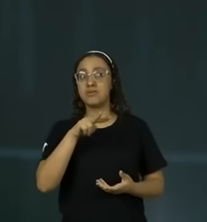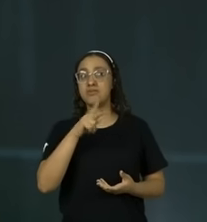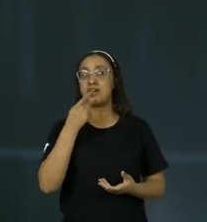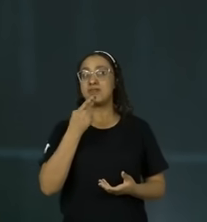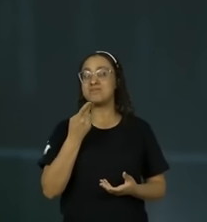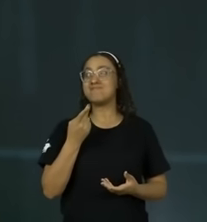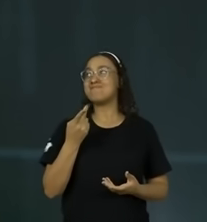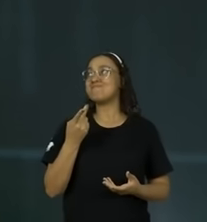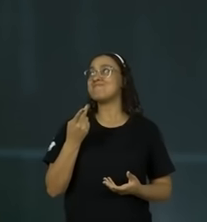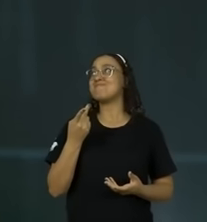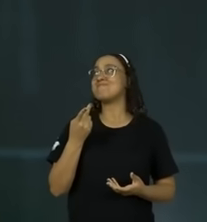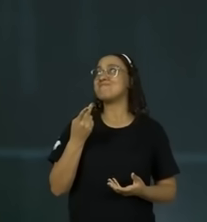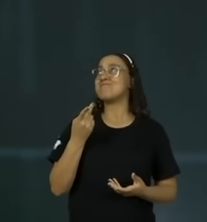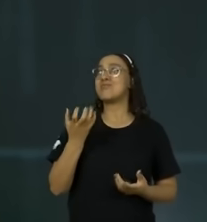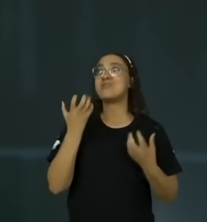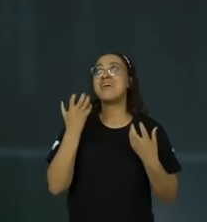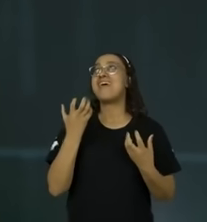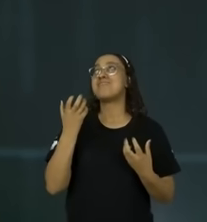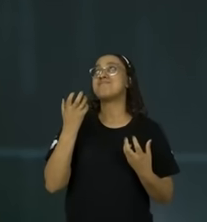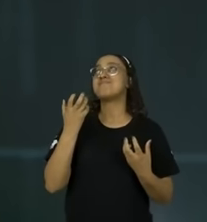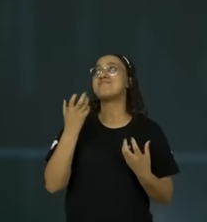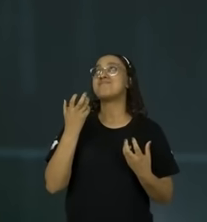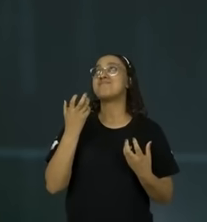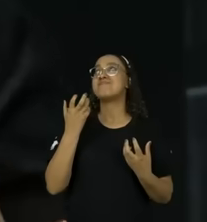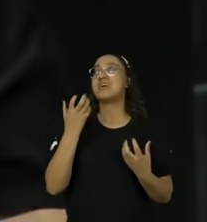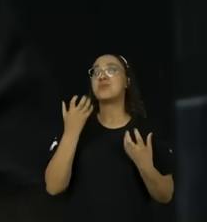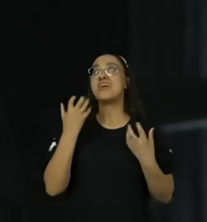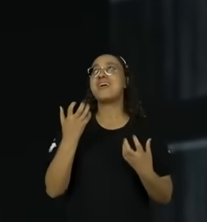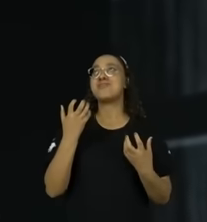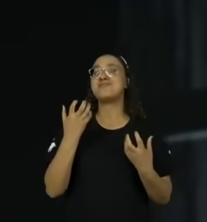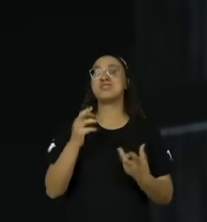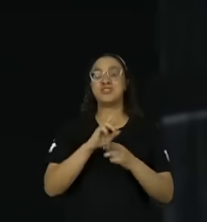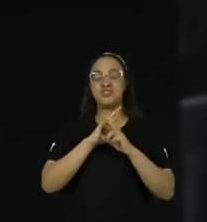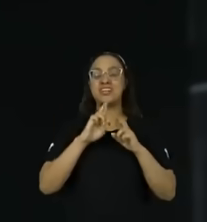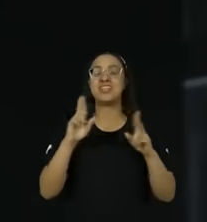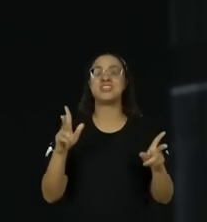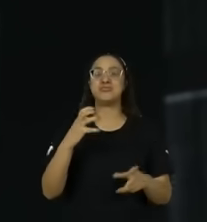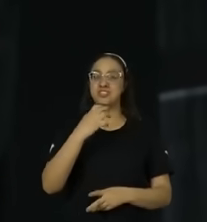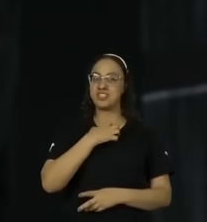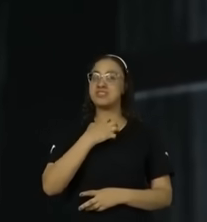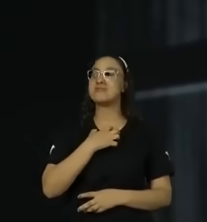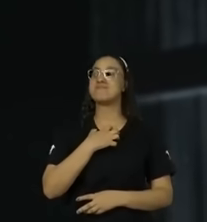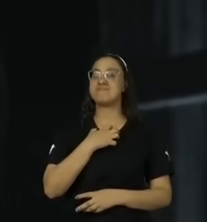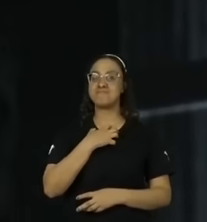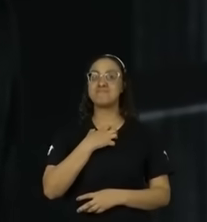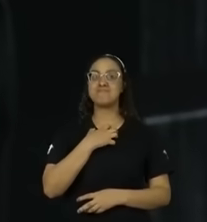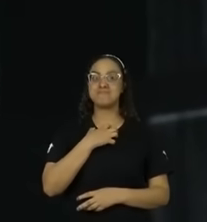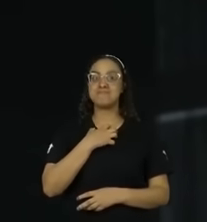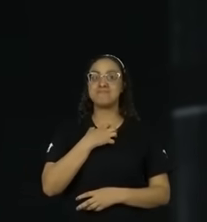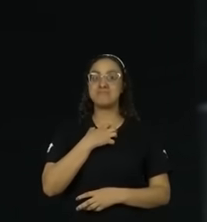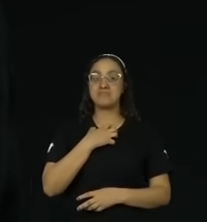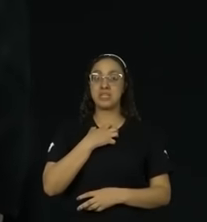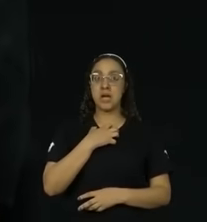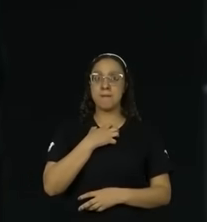graça. Isso é incrível. Não é incrível, gente? Quando simplesmente jogam